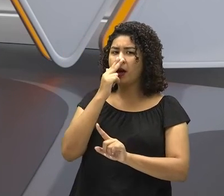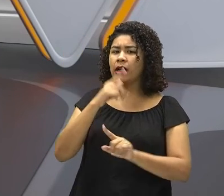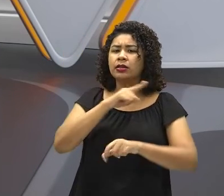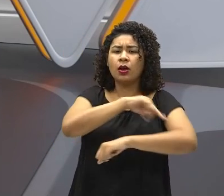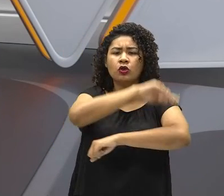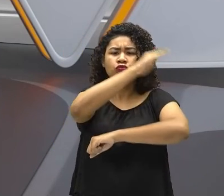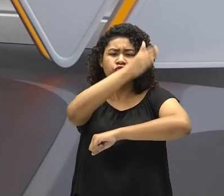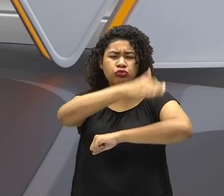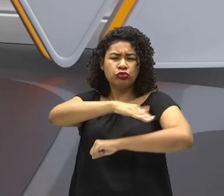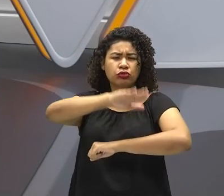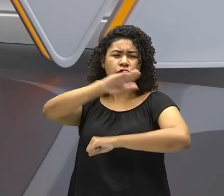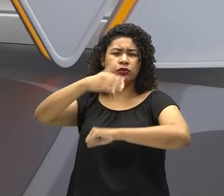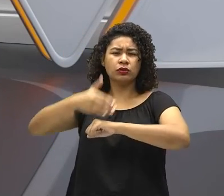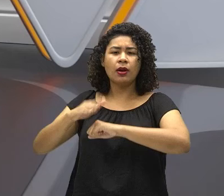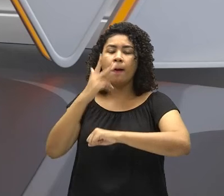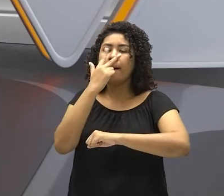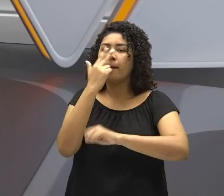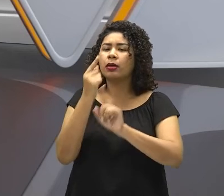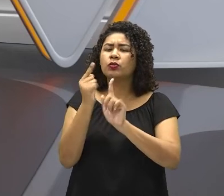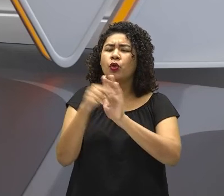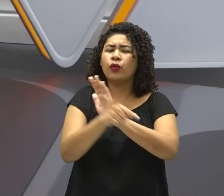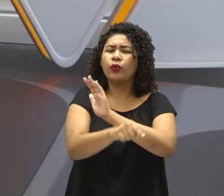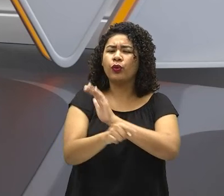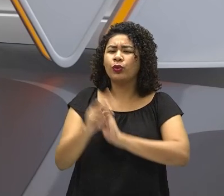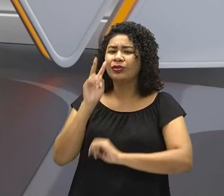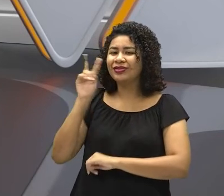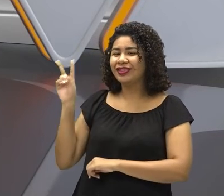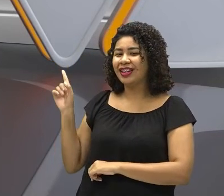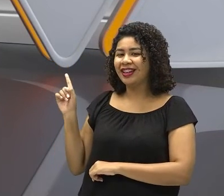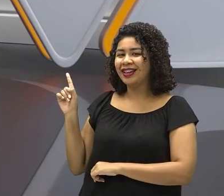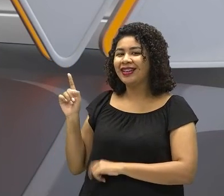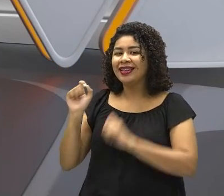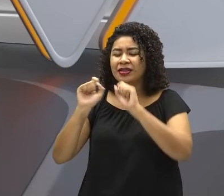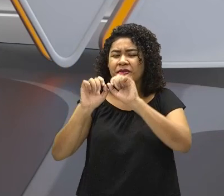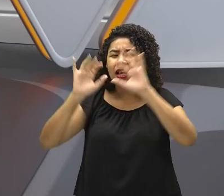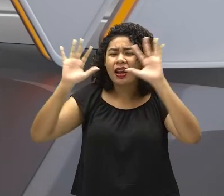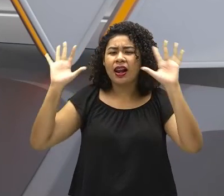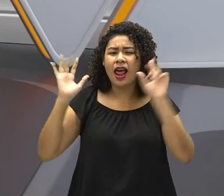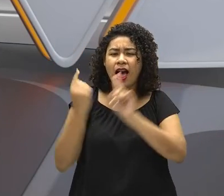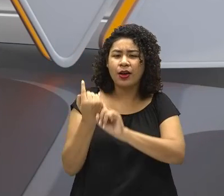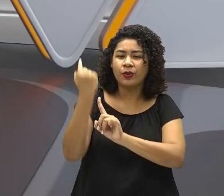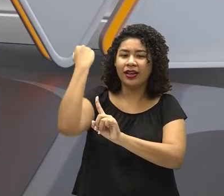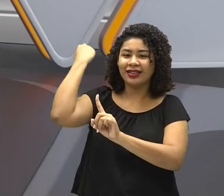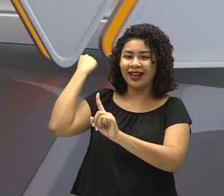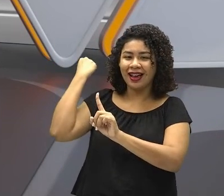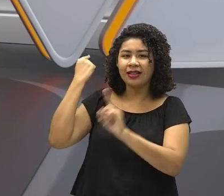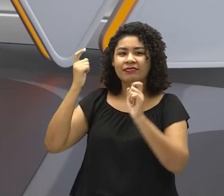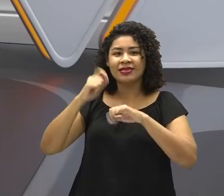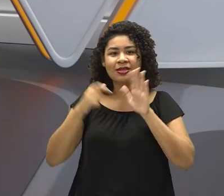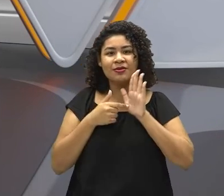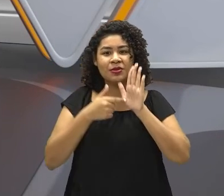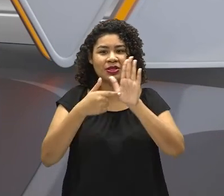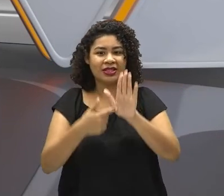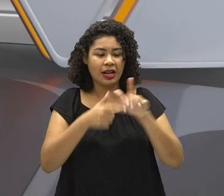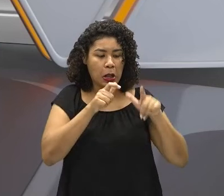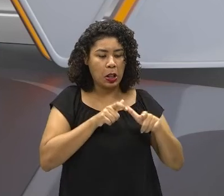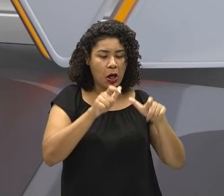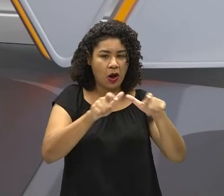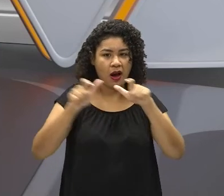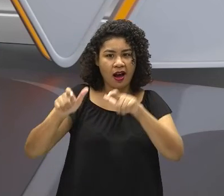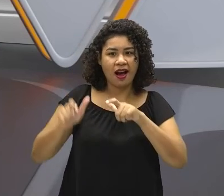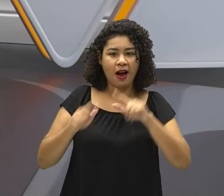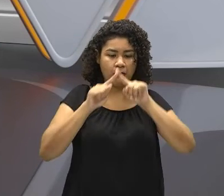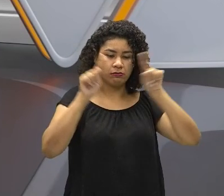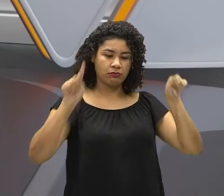paisagem, né, que tem uma profundidade e que é mais claro a pintura lá, as tinturas, para quê? Para dar essa noção de espaço, né, para